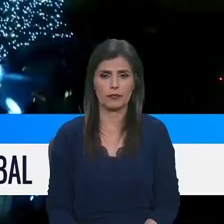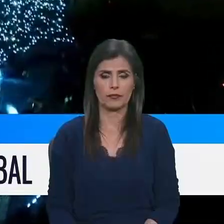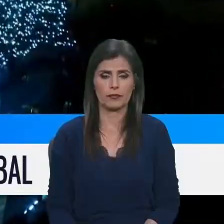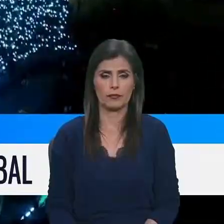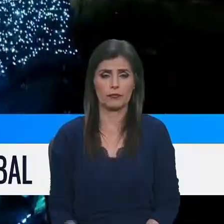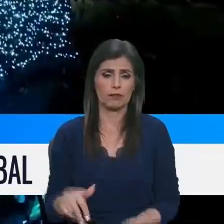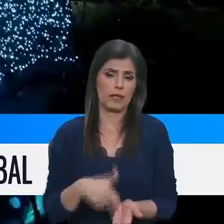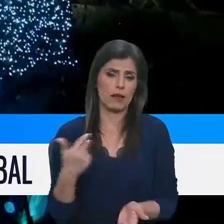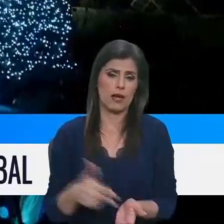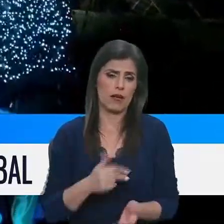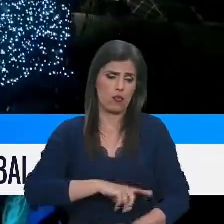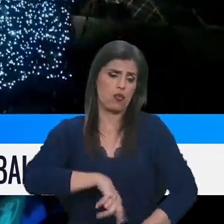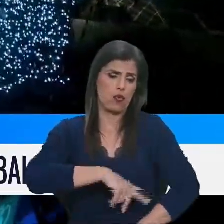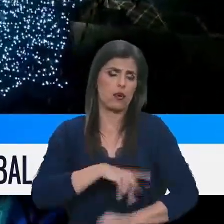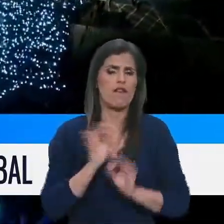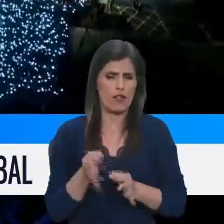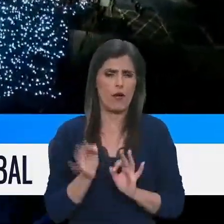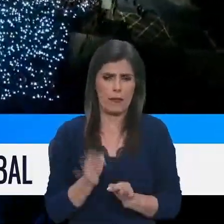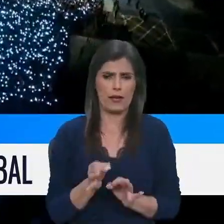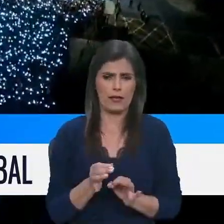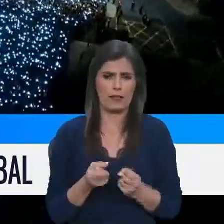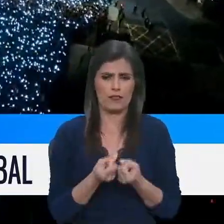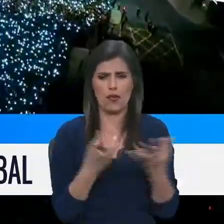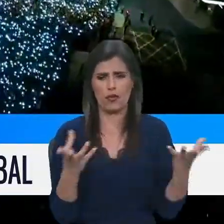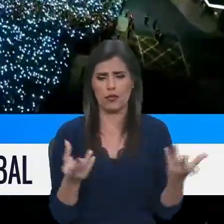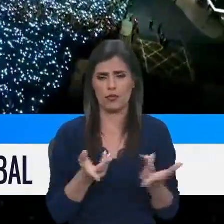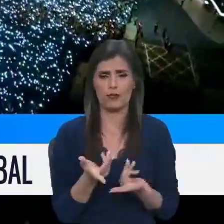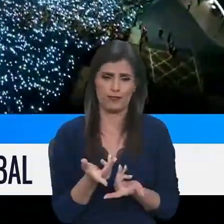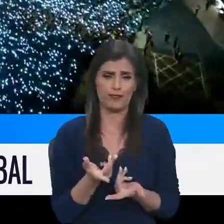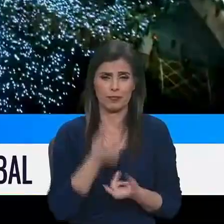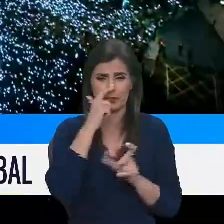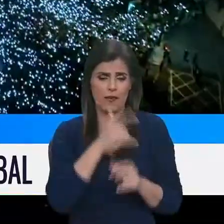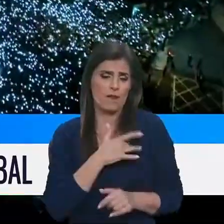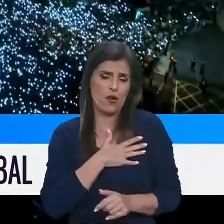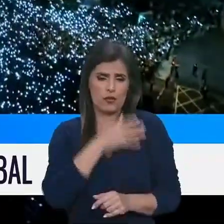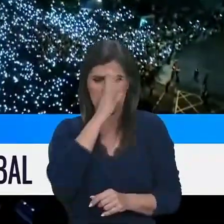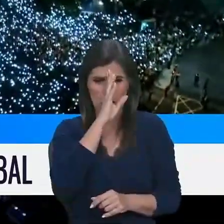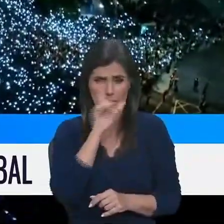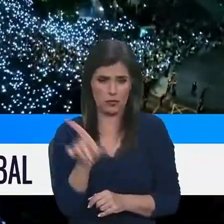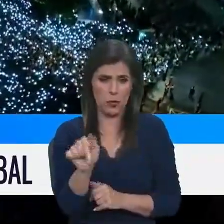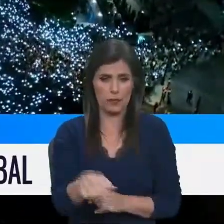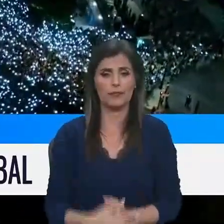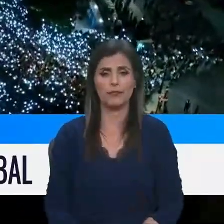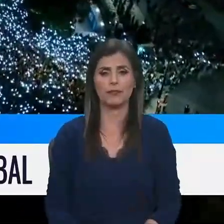A espera foi longa, mas valeu a pena para tanto leão à solta em Lisboa.